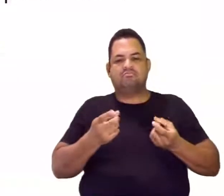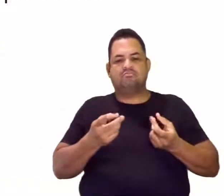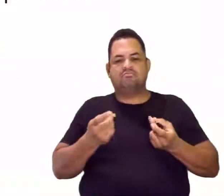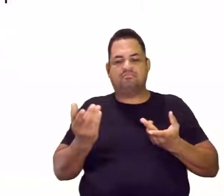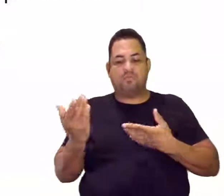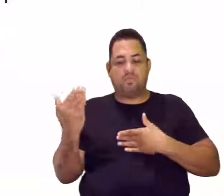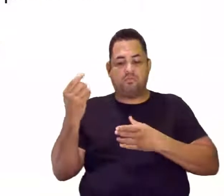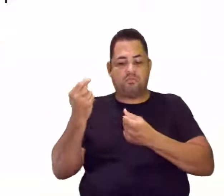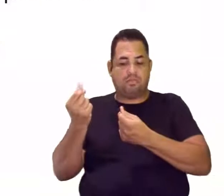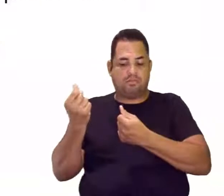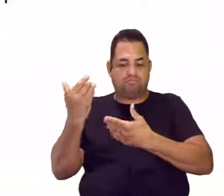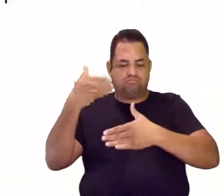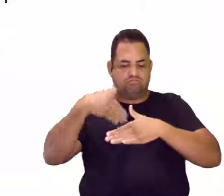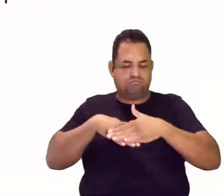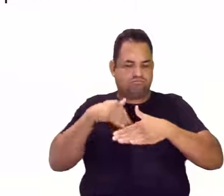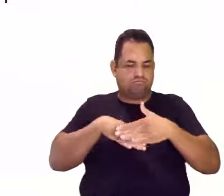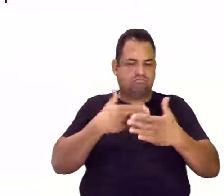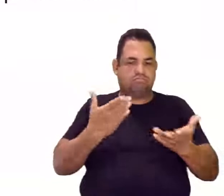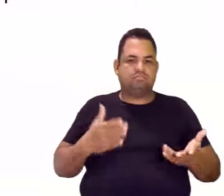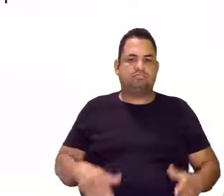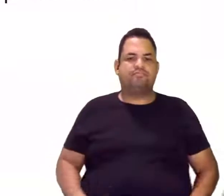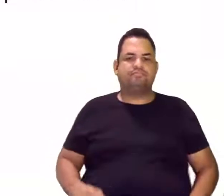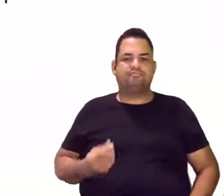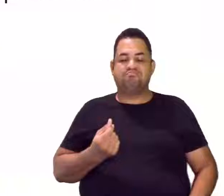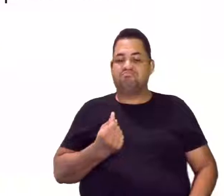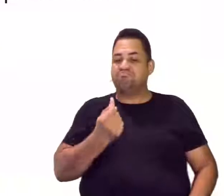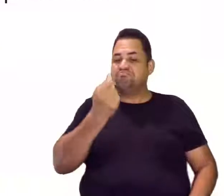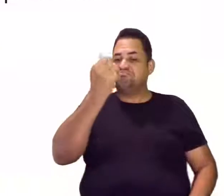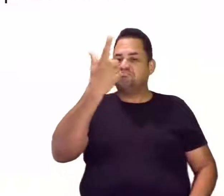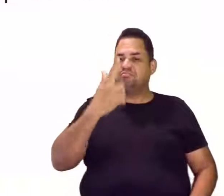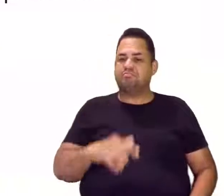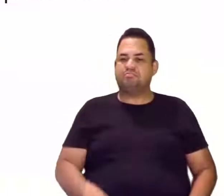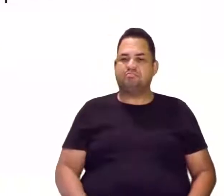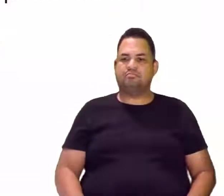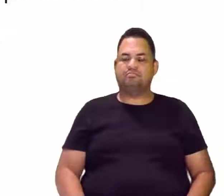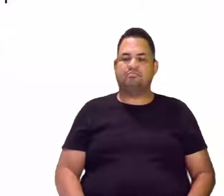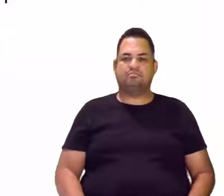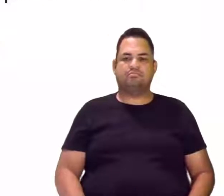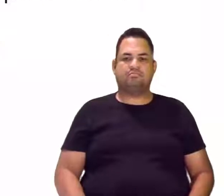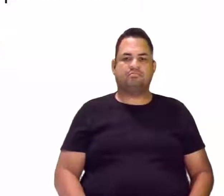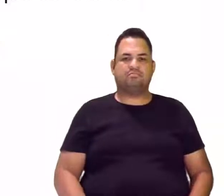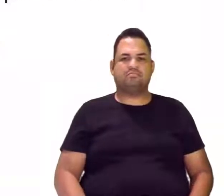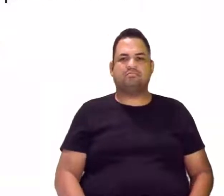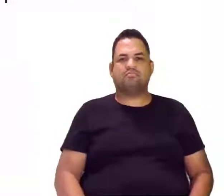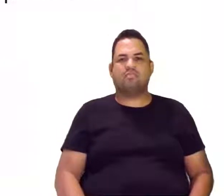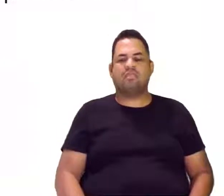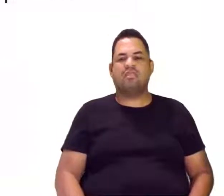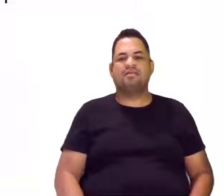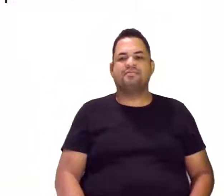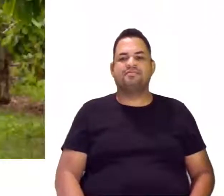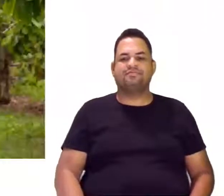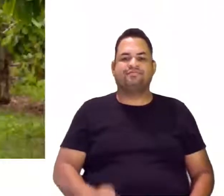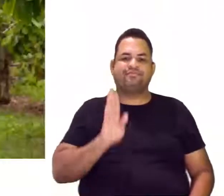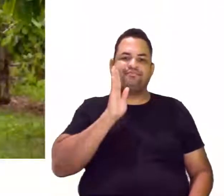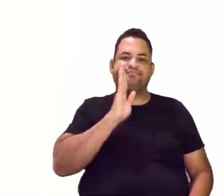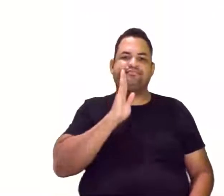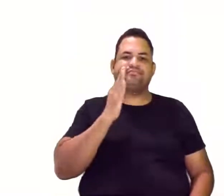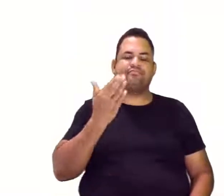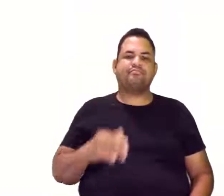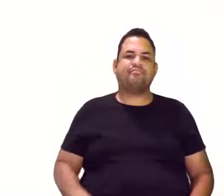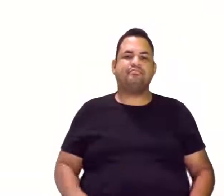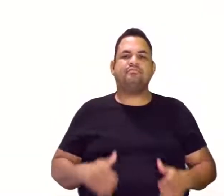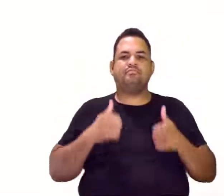mais dinheiro, né? teve mais que deu lucro. maior renda, né? Maior arrecadação. O nome tá aqui, ó. Legal, né?